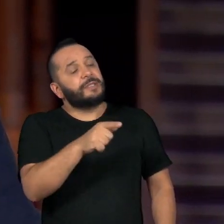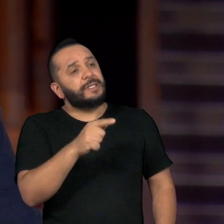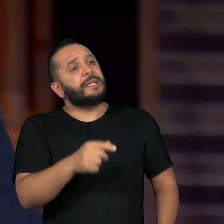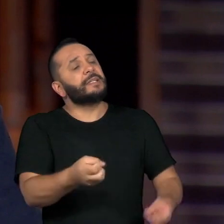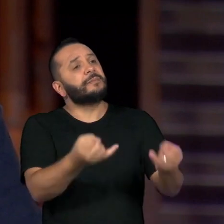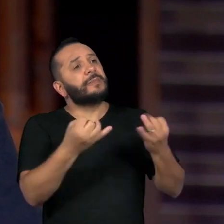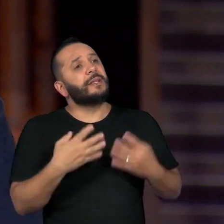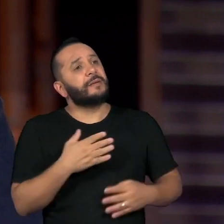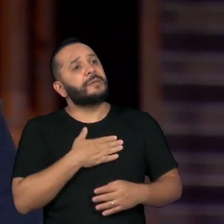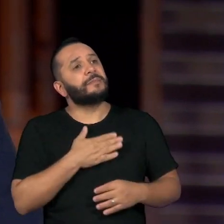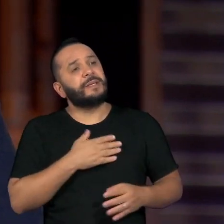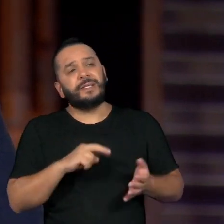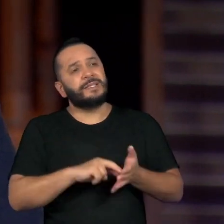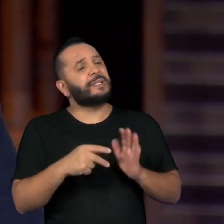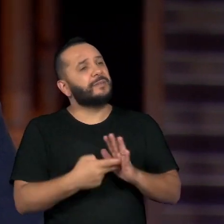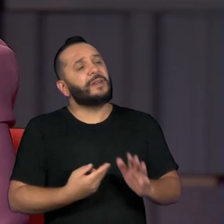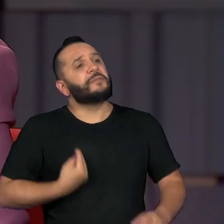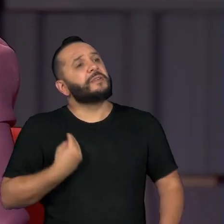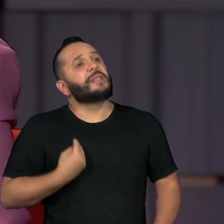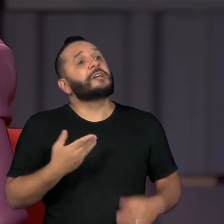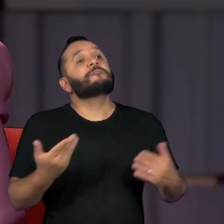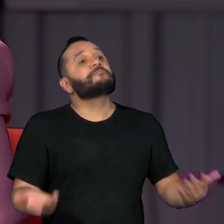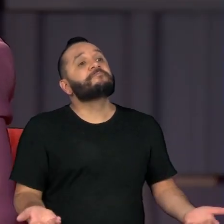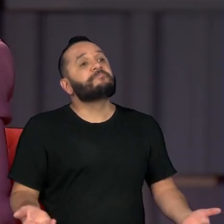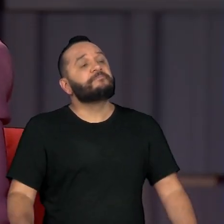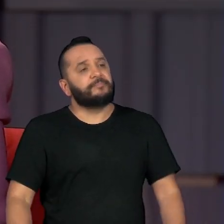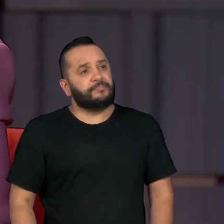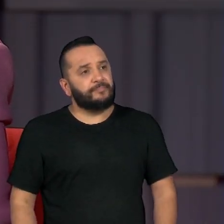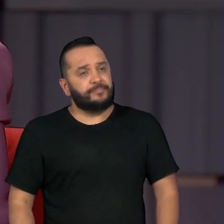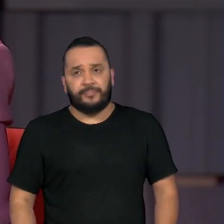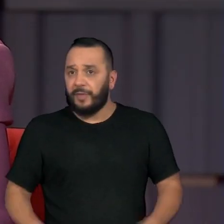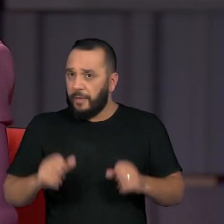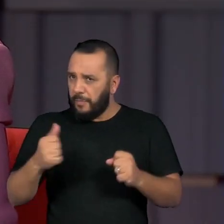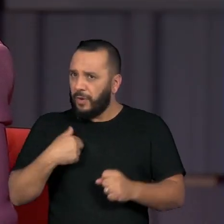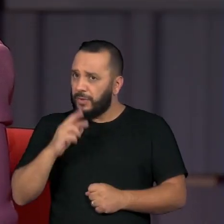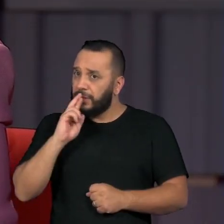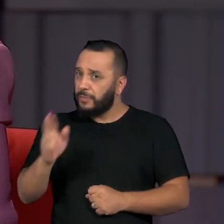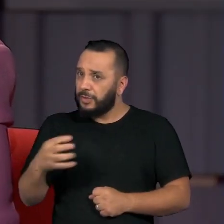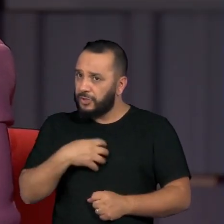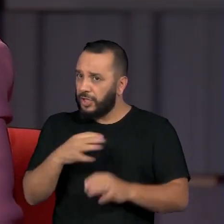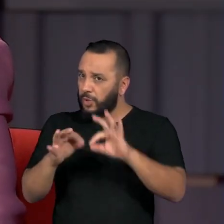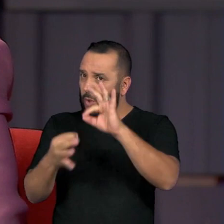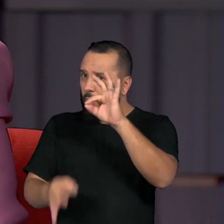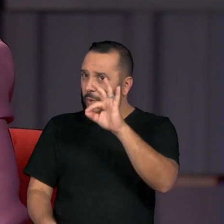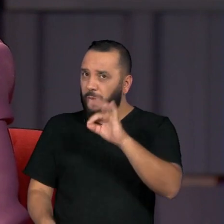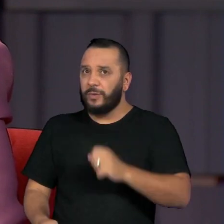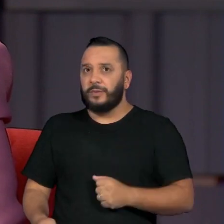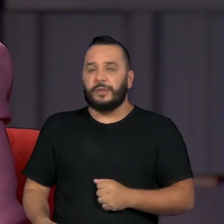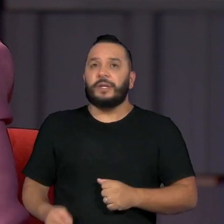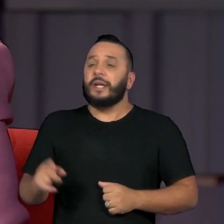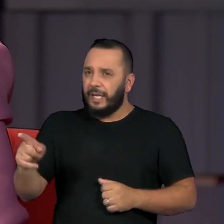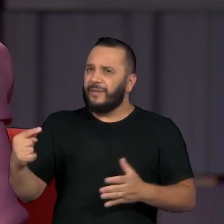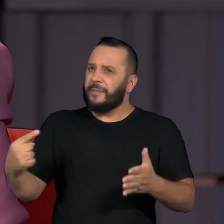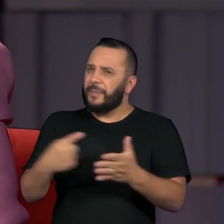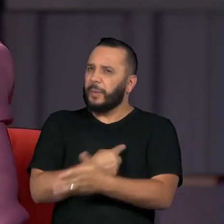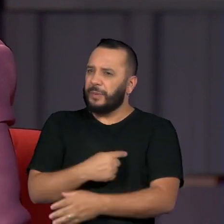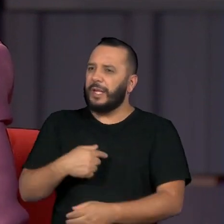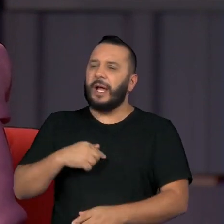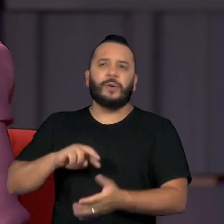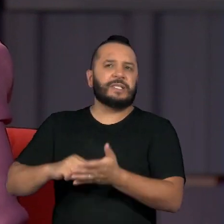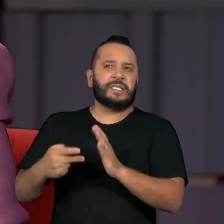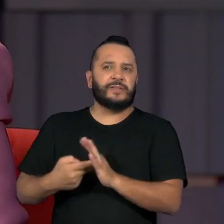mundo atípico, o que é a vida? Posso responder de forma longa? Pode. Porque eu falei assim, gente, ele vai me fazer essa